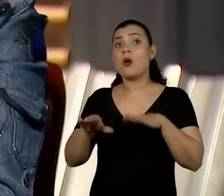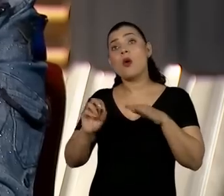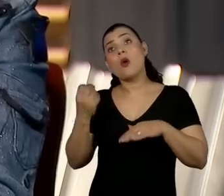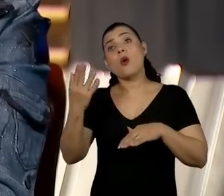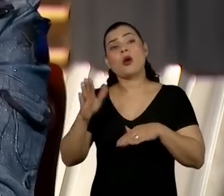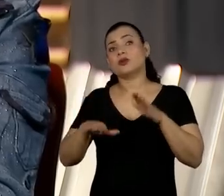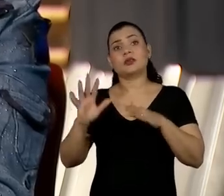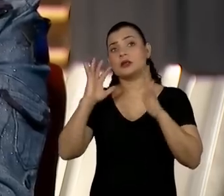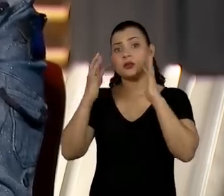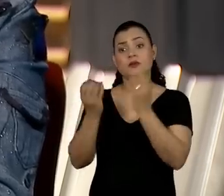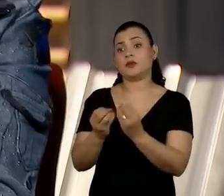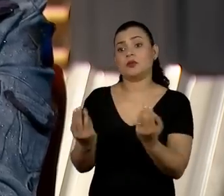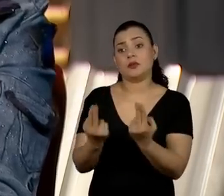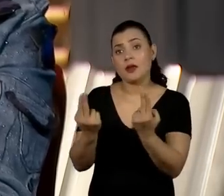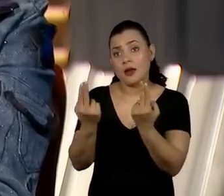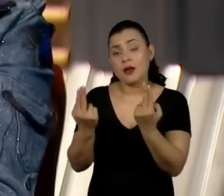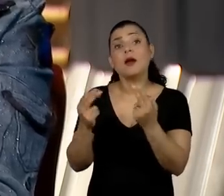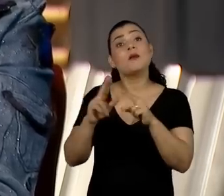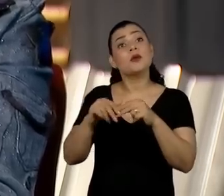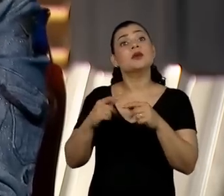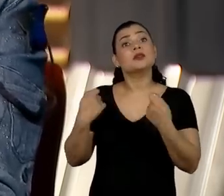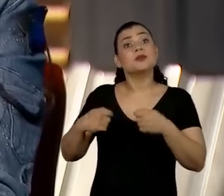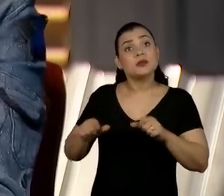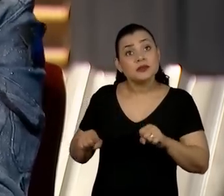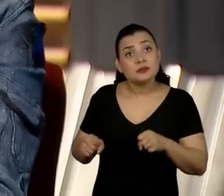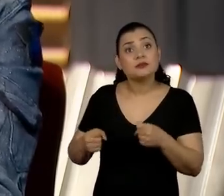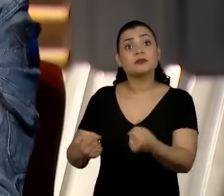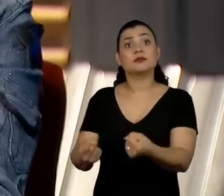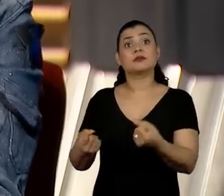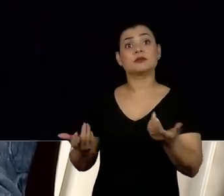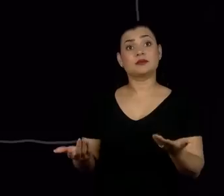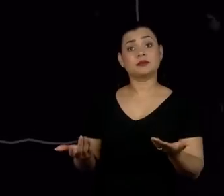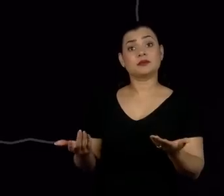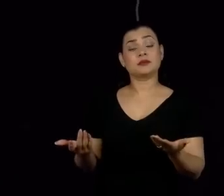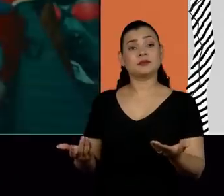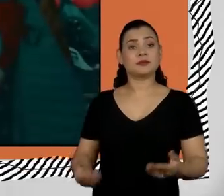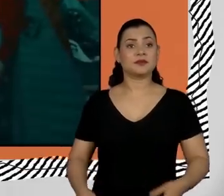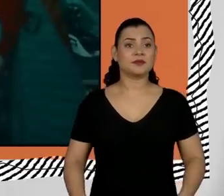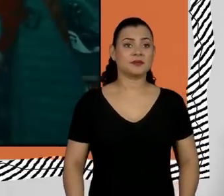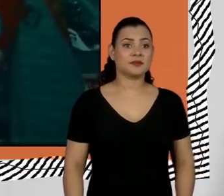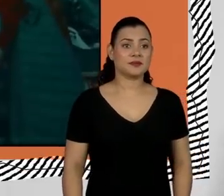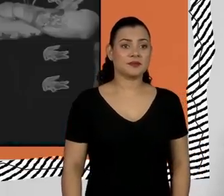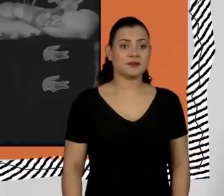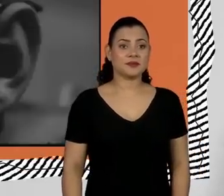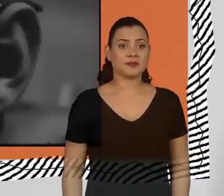tenha solução se não tem solução é que você tem que andar dentro dele você não tem solução